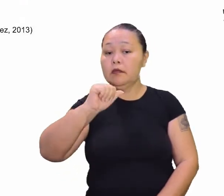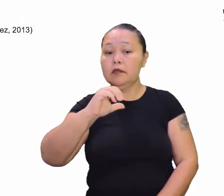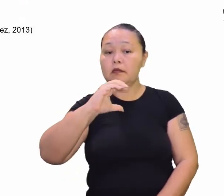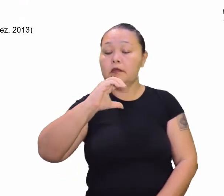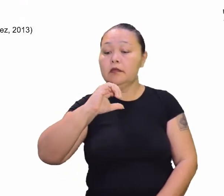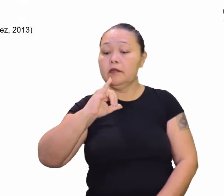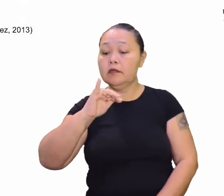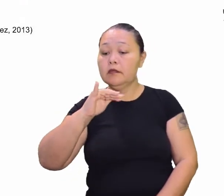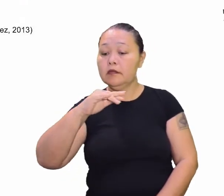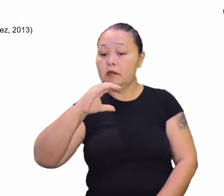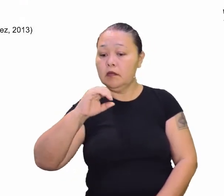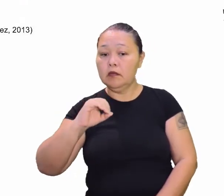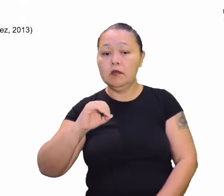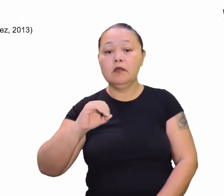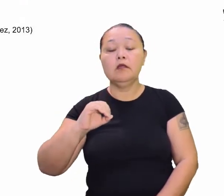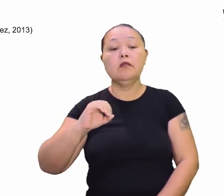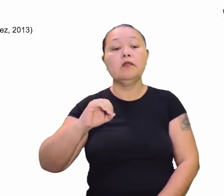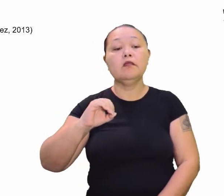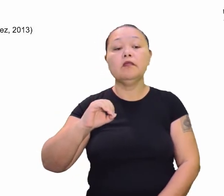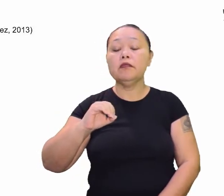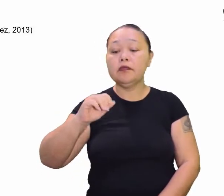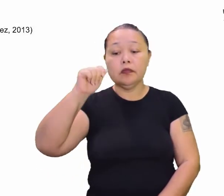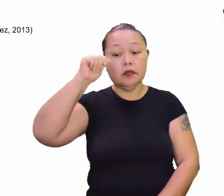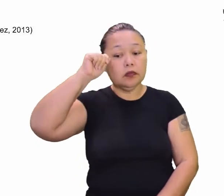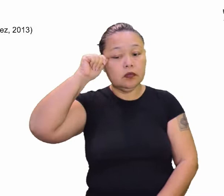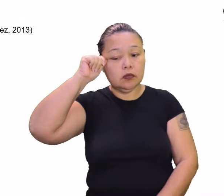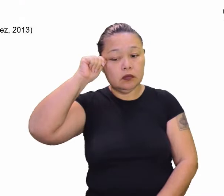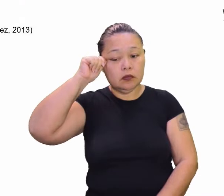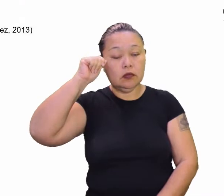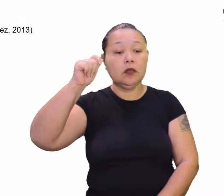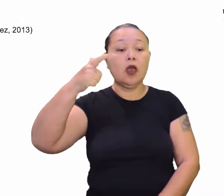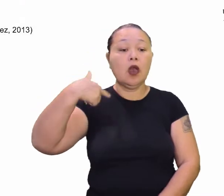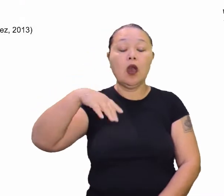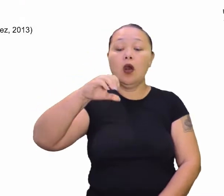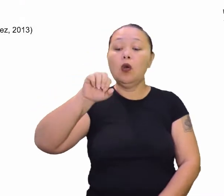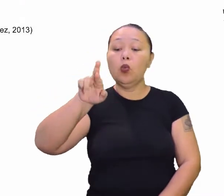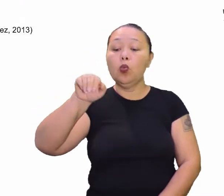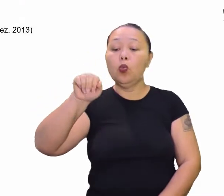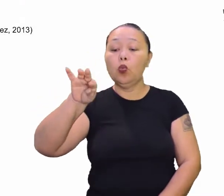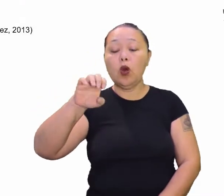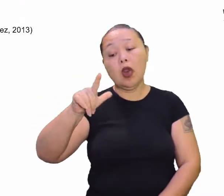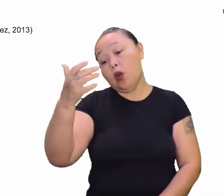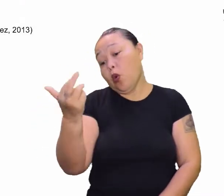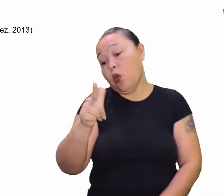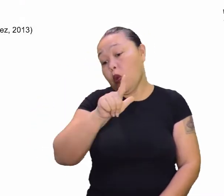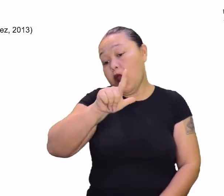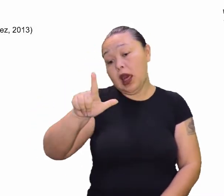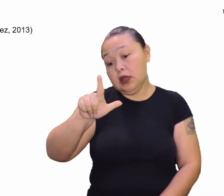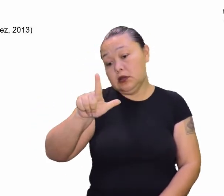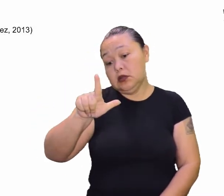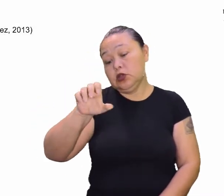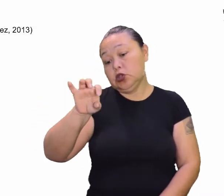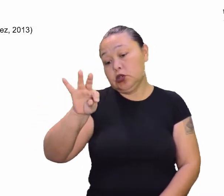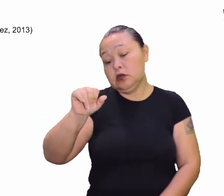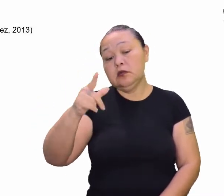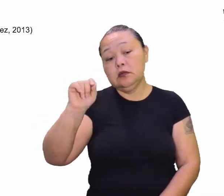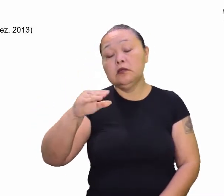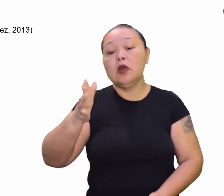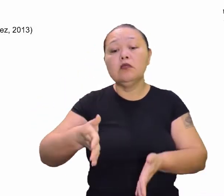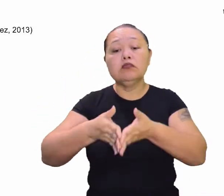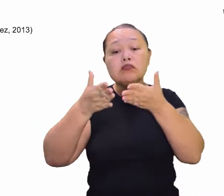Pacífico. A Ásia Oriental, só lembrando, essa porção oriental é a mesma coisa que o leste da Ásia. A